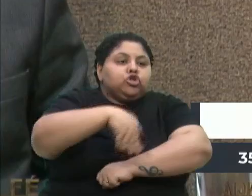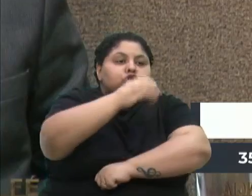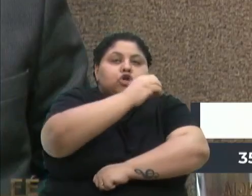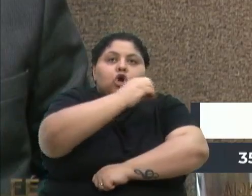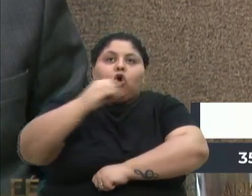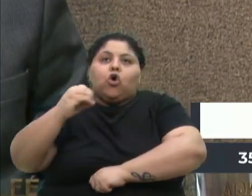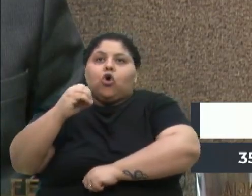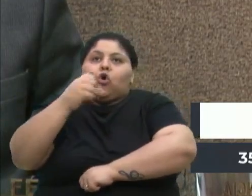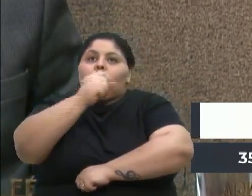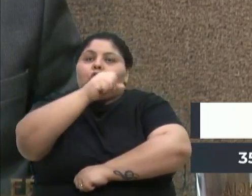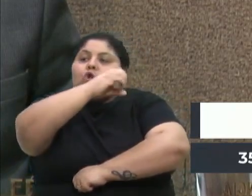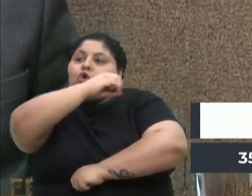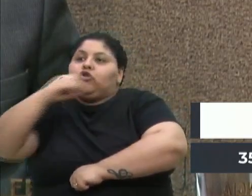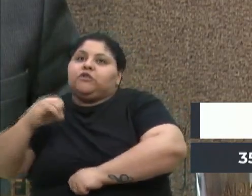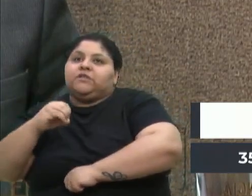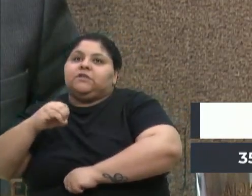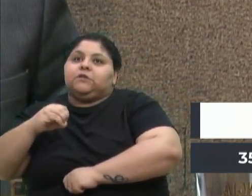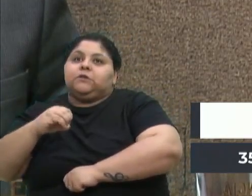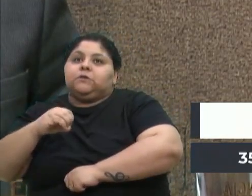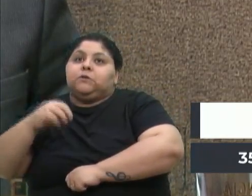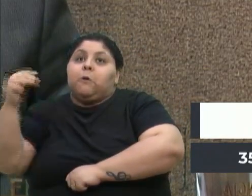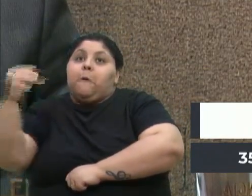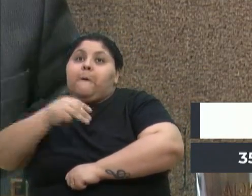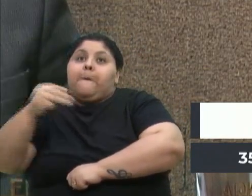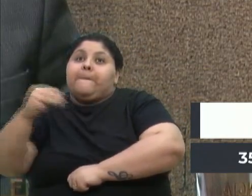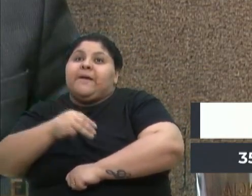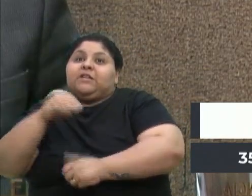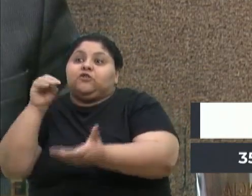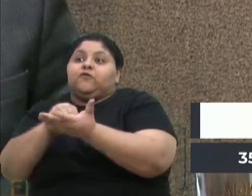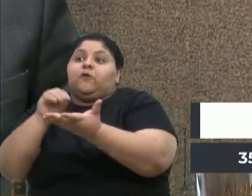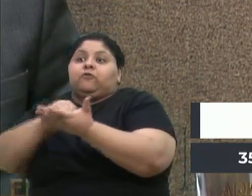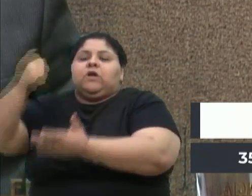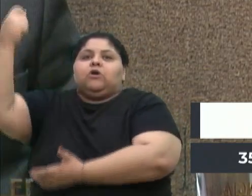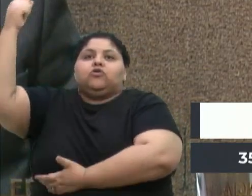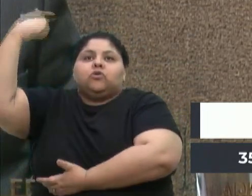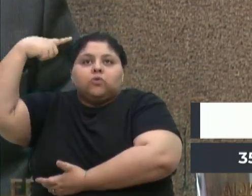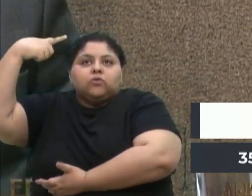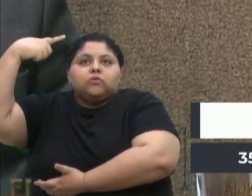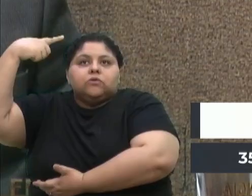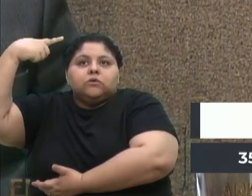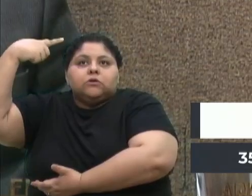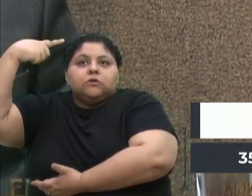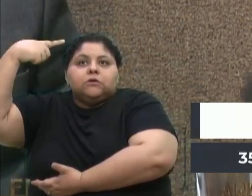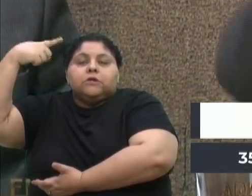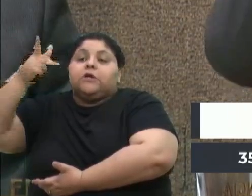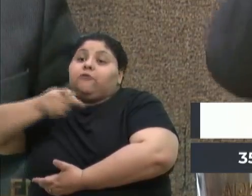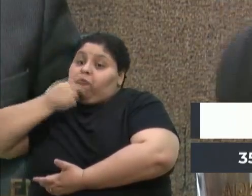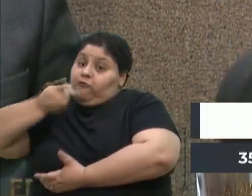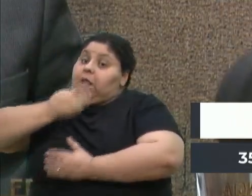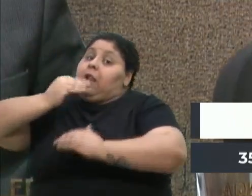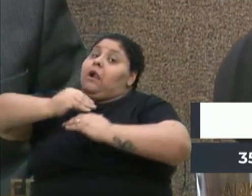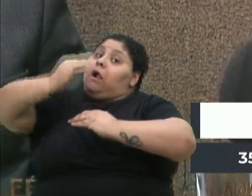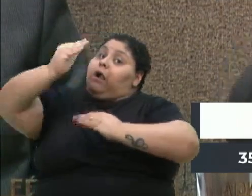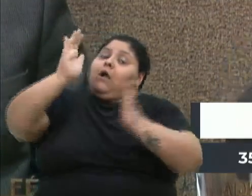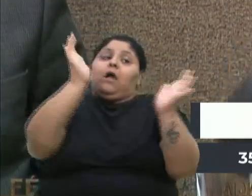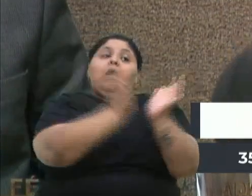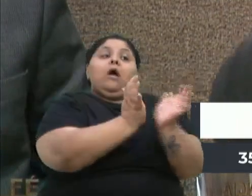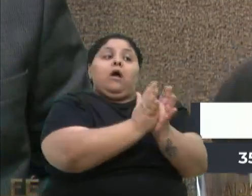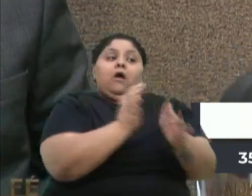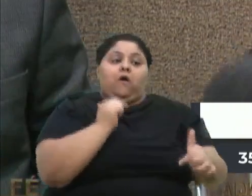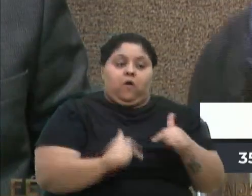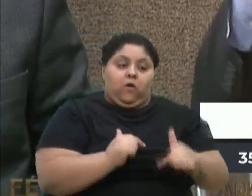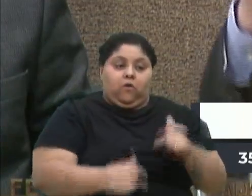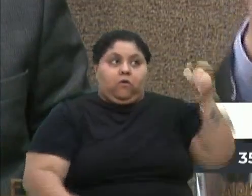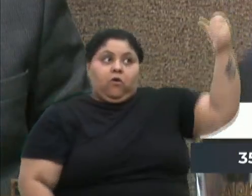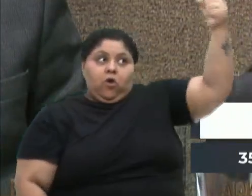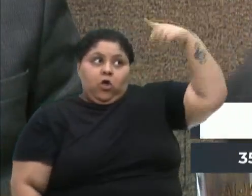uma lâmpada. Na minha rua. E não é de hoje, já faz 20 dias. Tá? E vou mais longe. A turma que trabalhava na